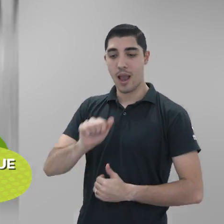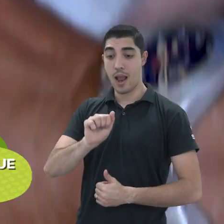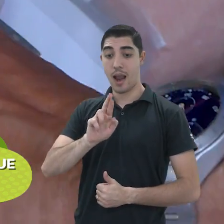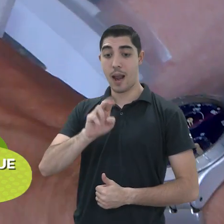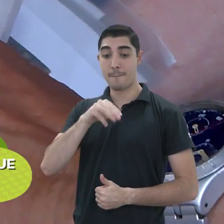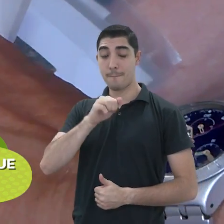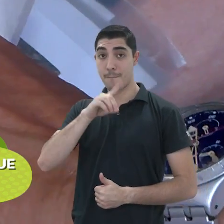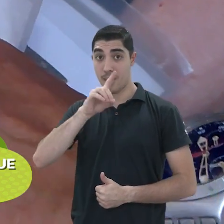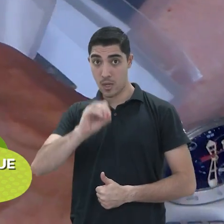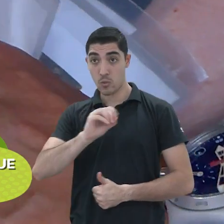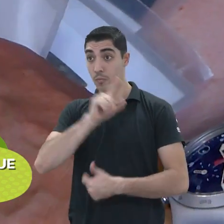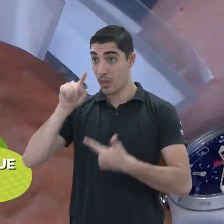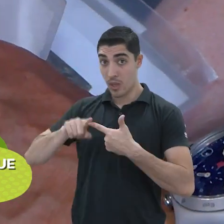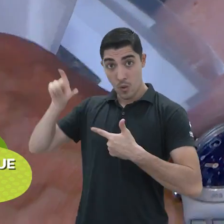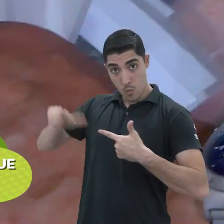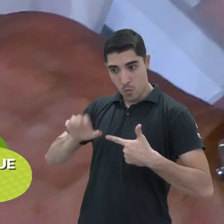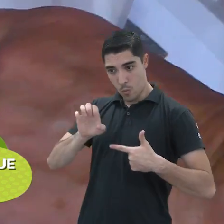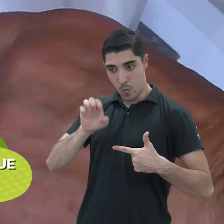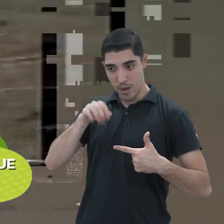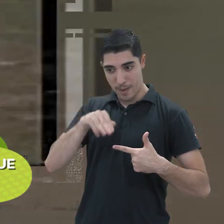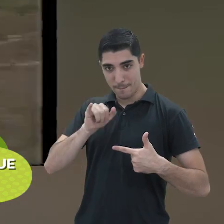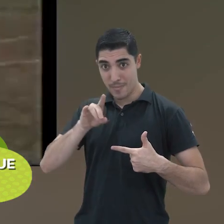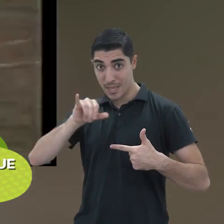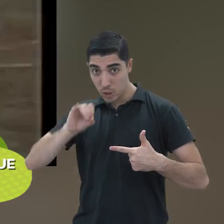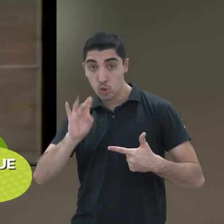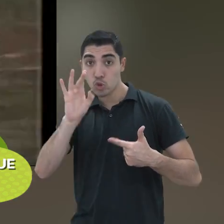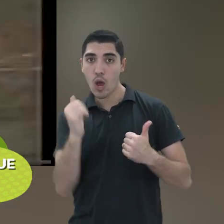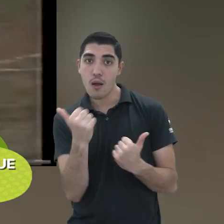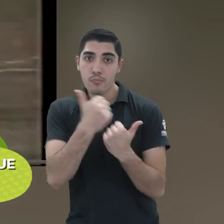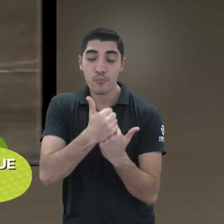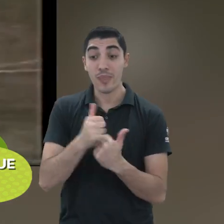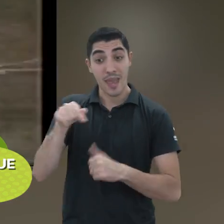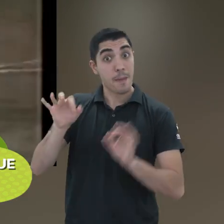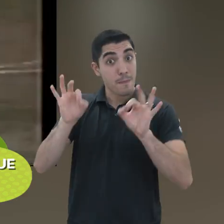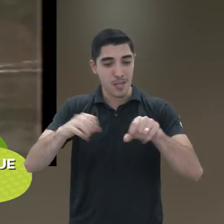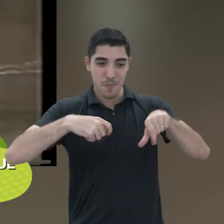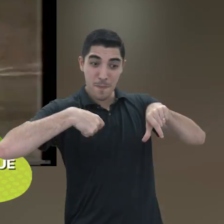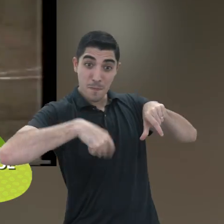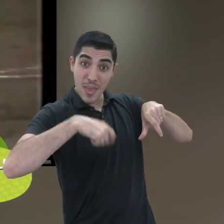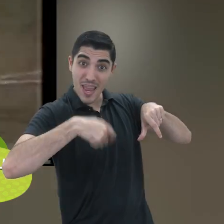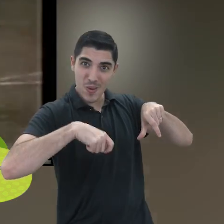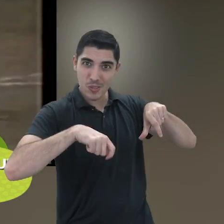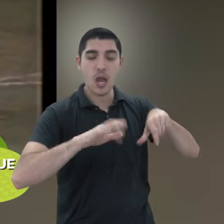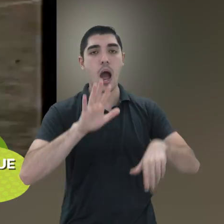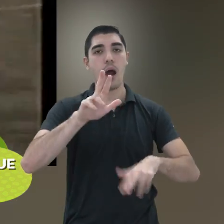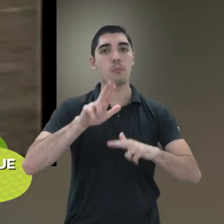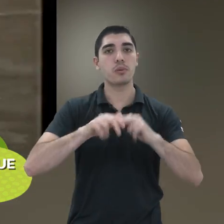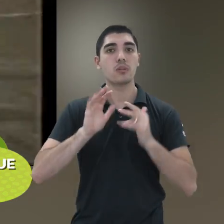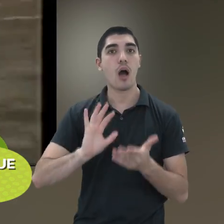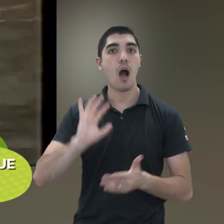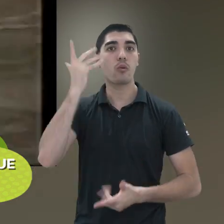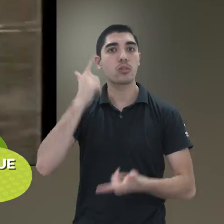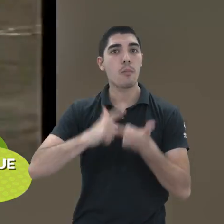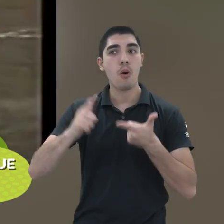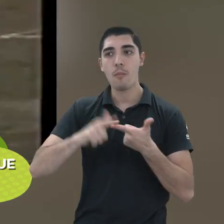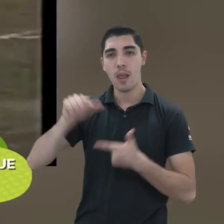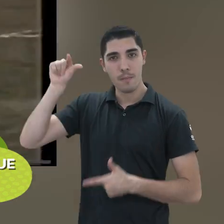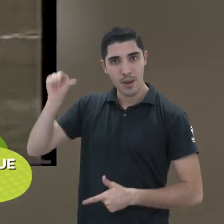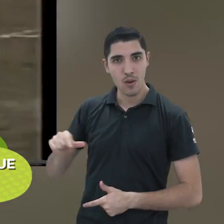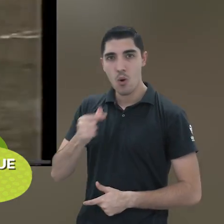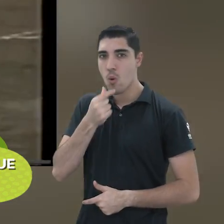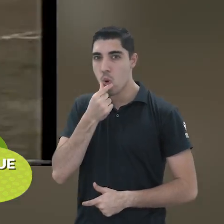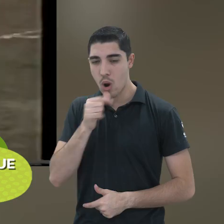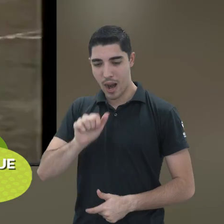Marques, Emídio um dos auxiliares. A partida foi decidida nos pênaltis e por conta de um erro de contagem